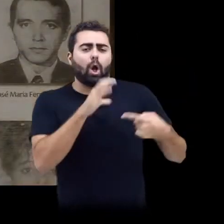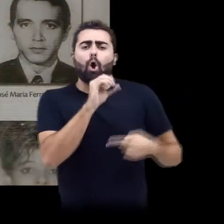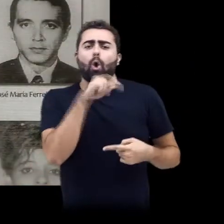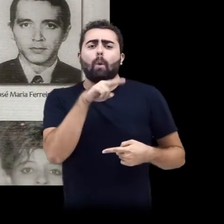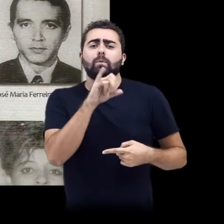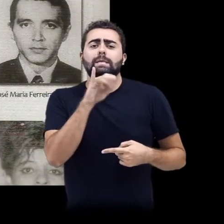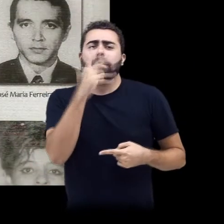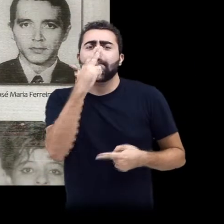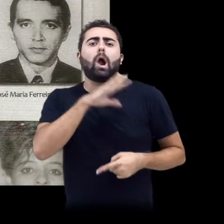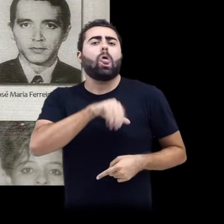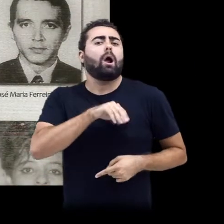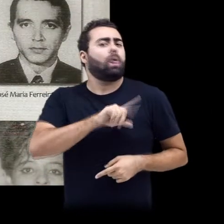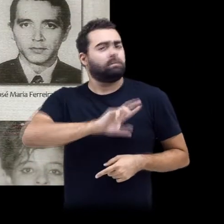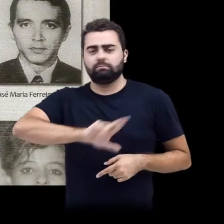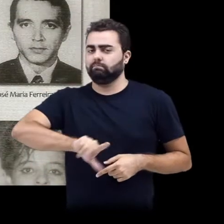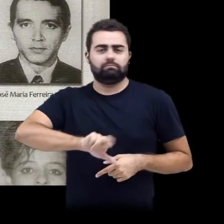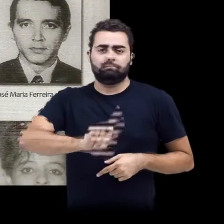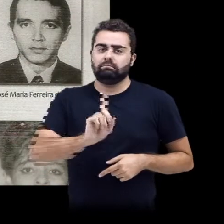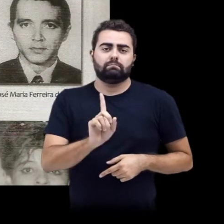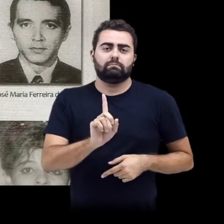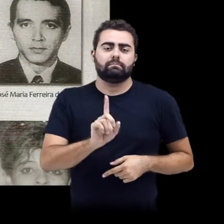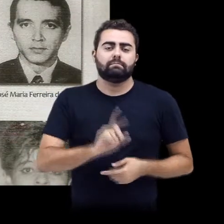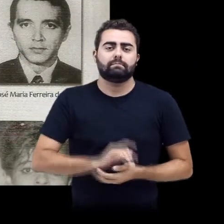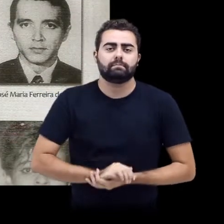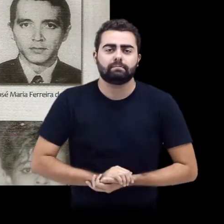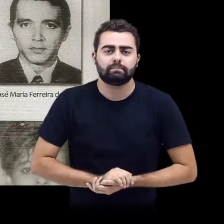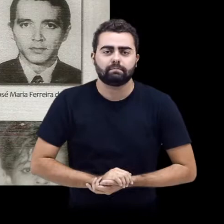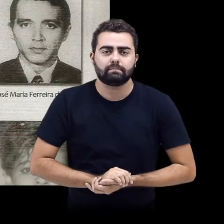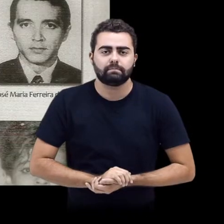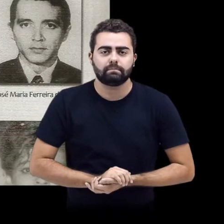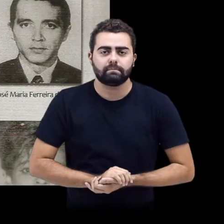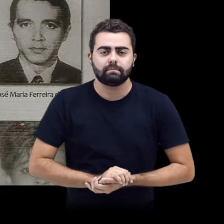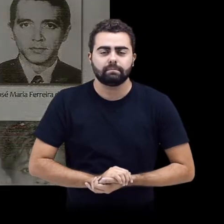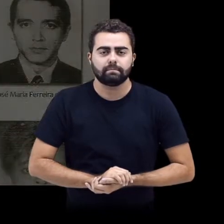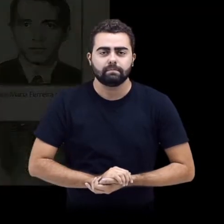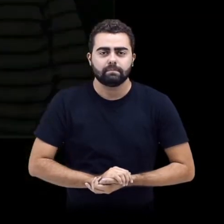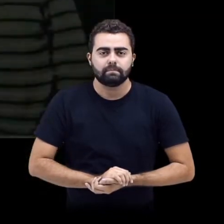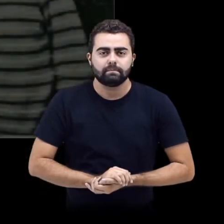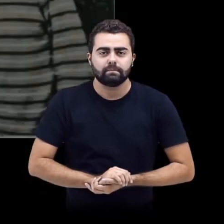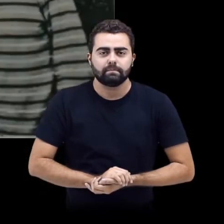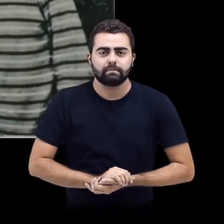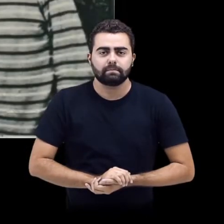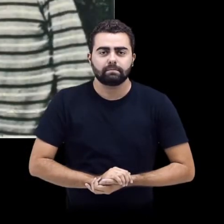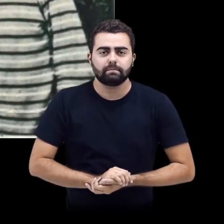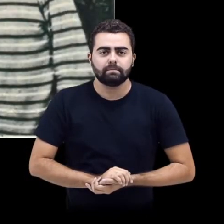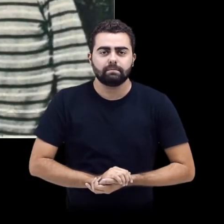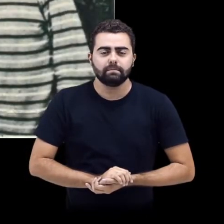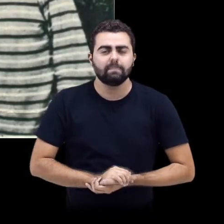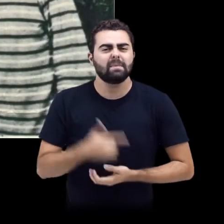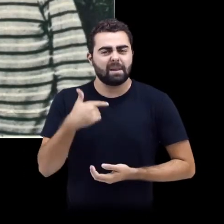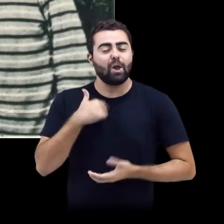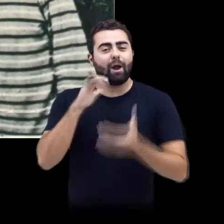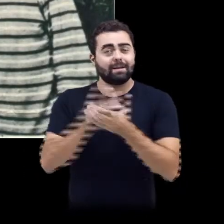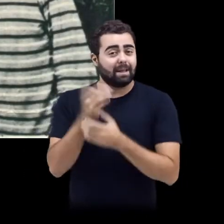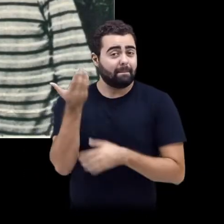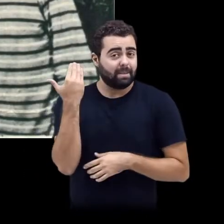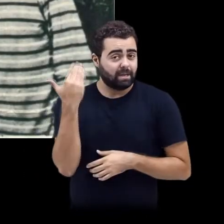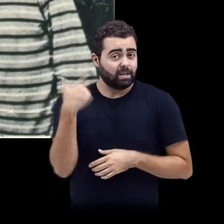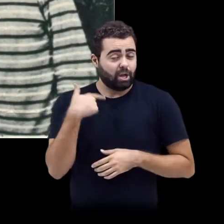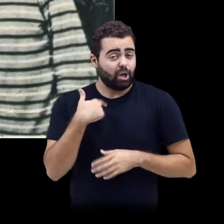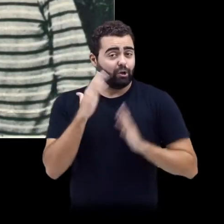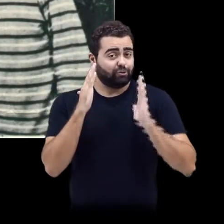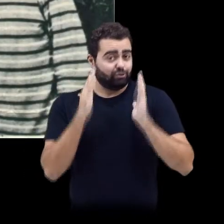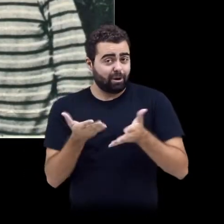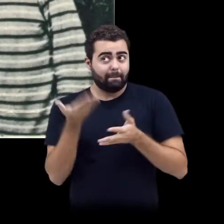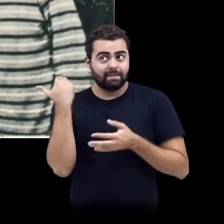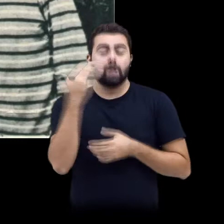como um bandido. Cartaz de desaparecidos, em destaque Irã. Eu casei, eu já estava na televisão,